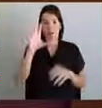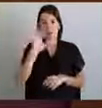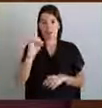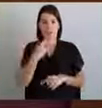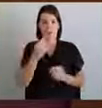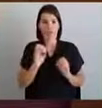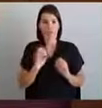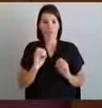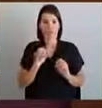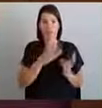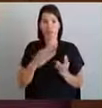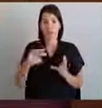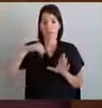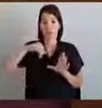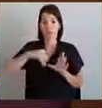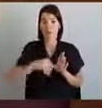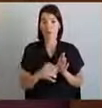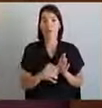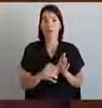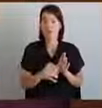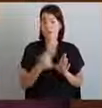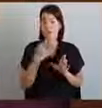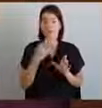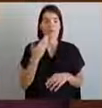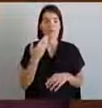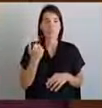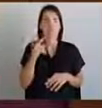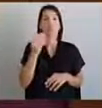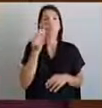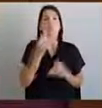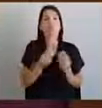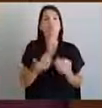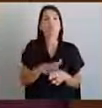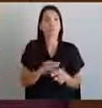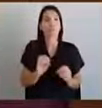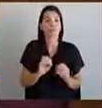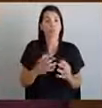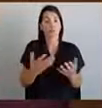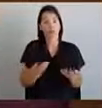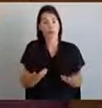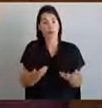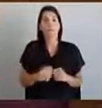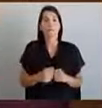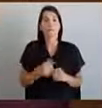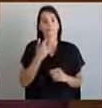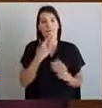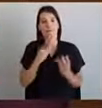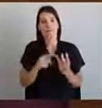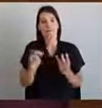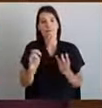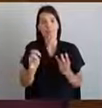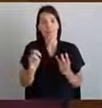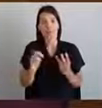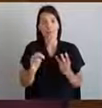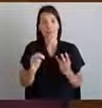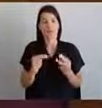cratera orçamental e muito menos sobre como a pretendem tapar. E eis-nos chegados à terceira peça do puzzle, que é a resposta que está mesmo